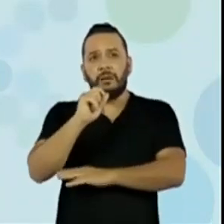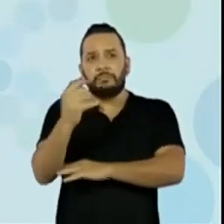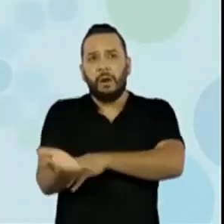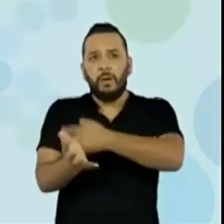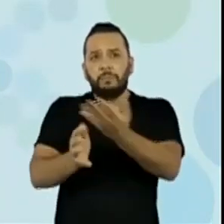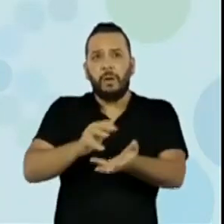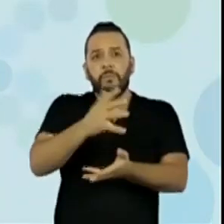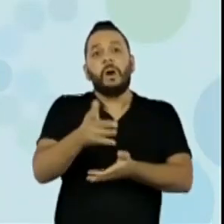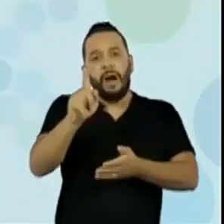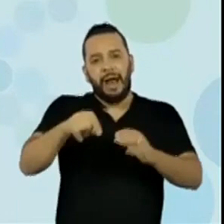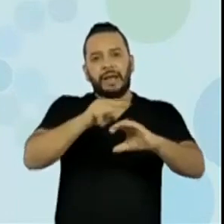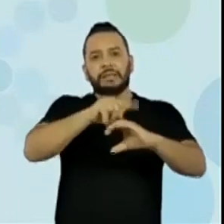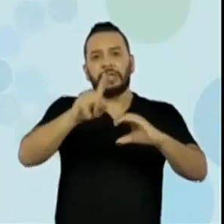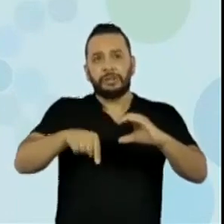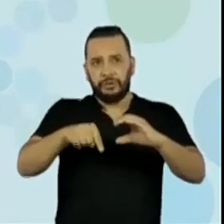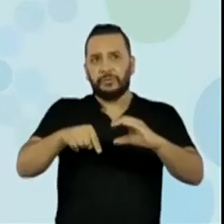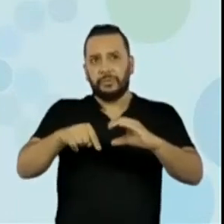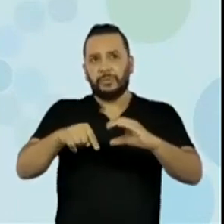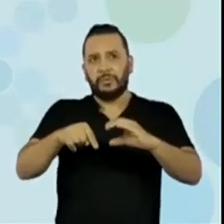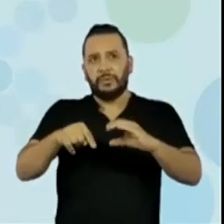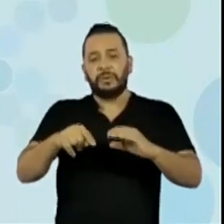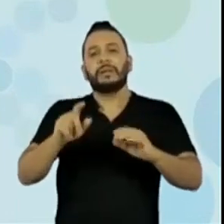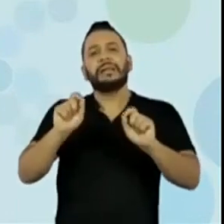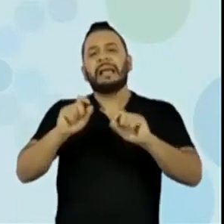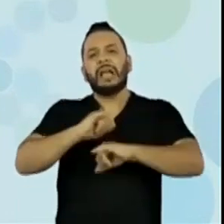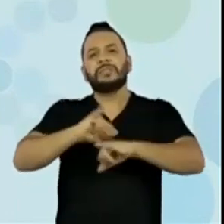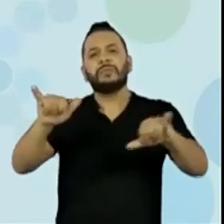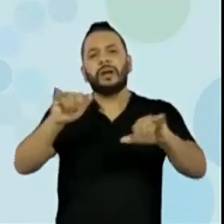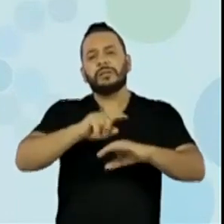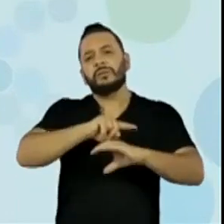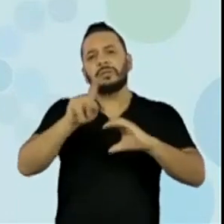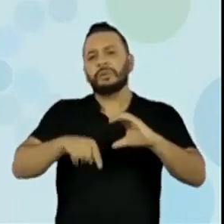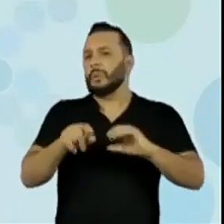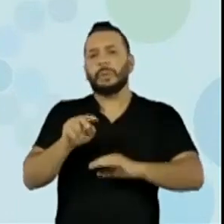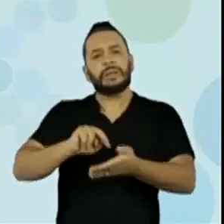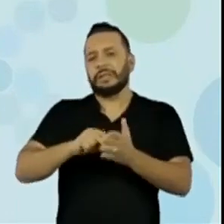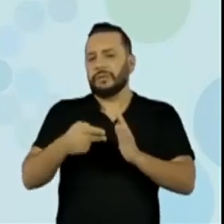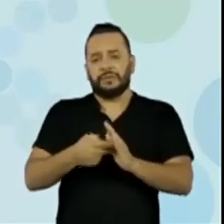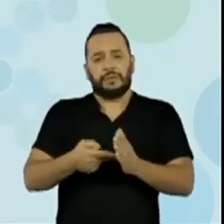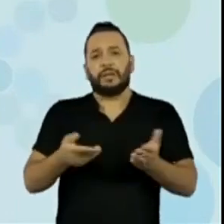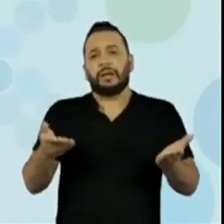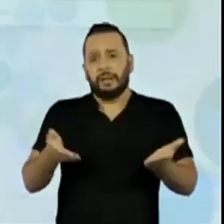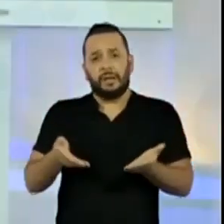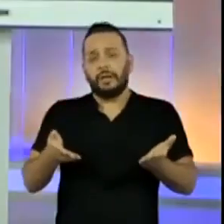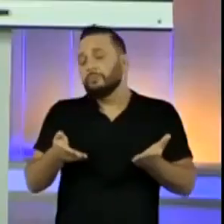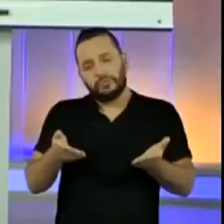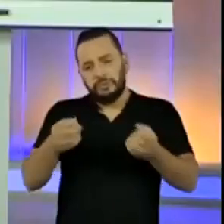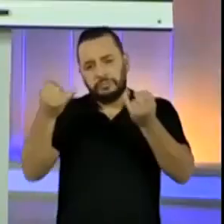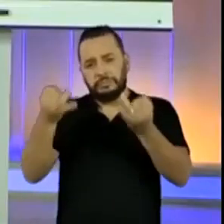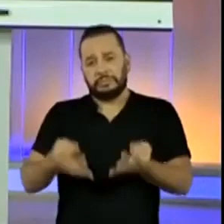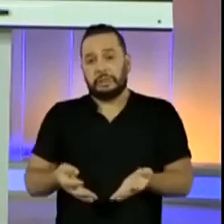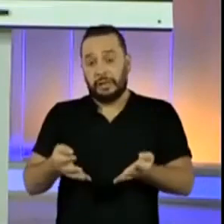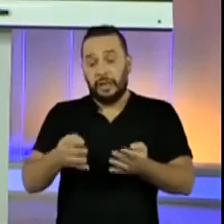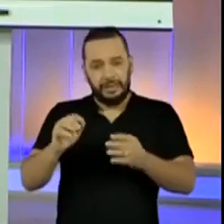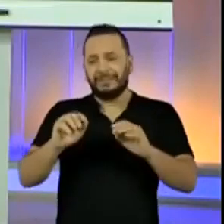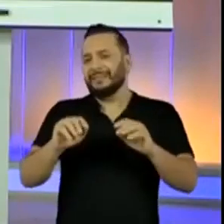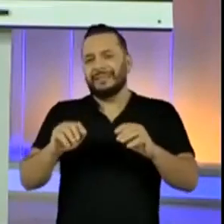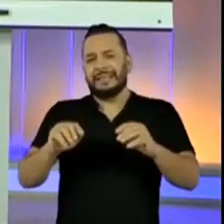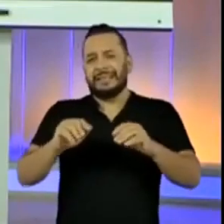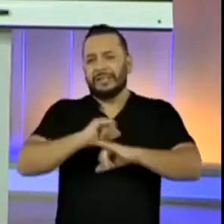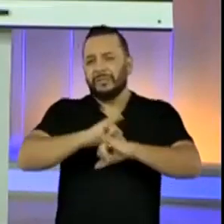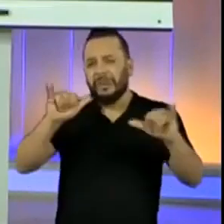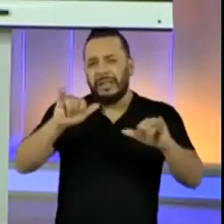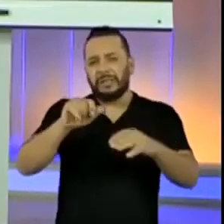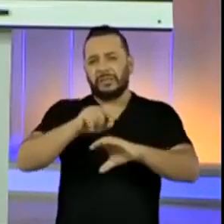divulgação científica. O que é um texto do gênero de divulgação científica, Pro? Bom, como o próprio nome diz, é